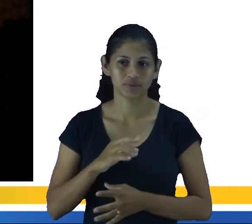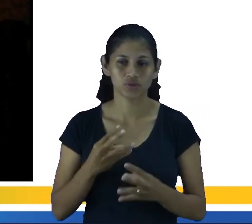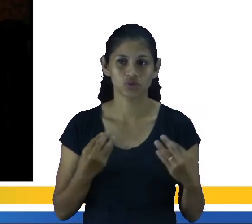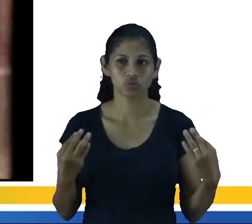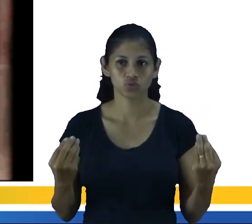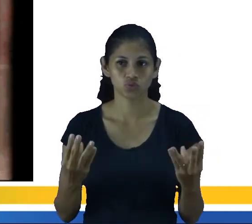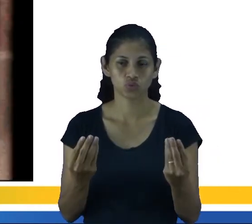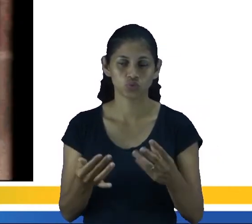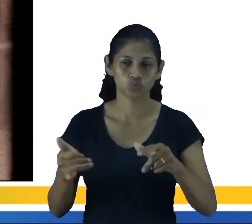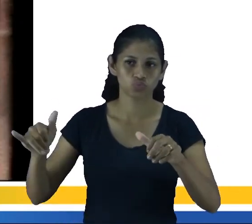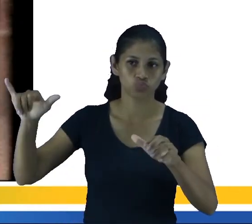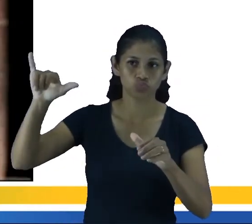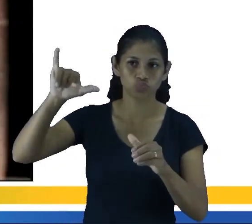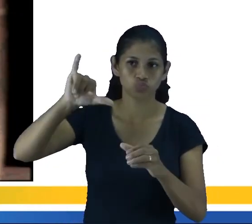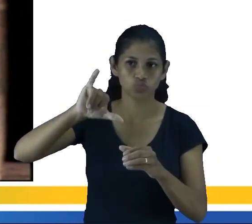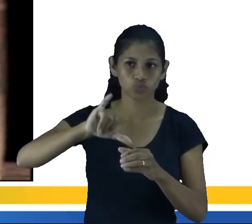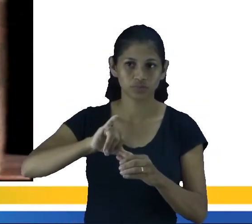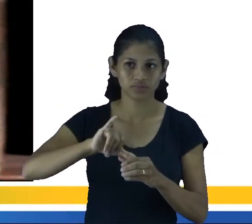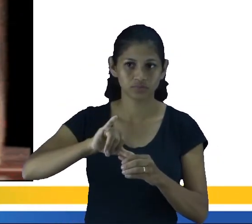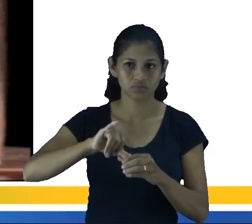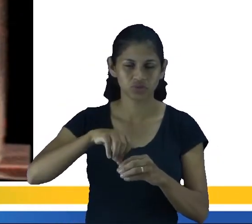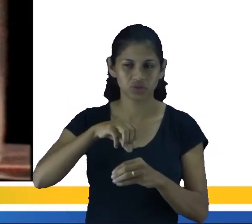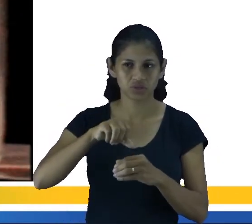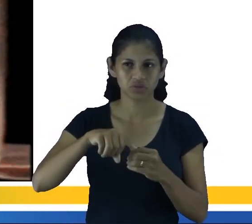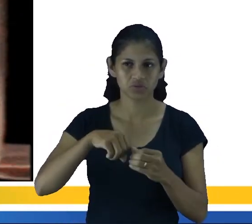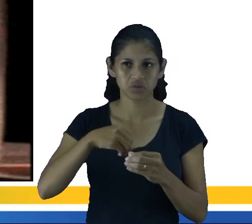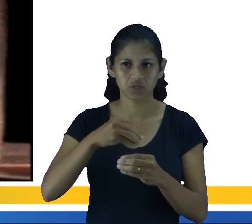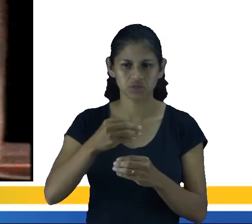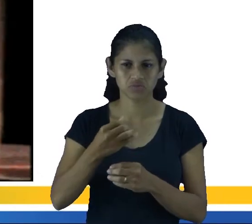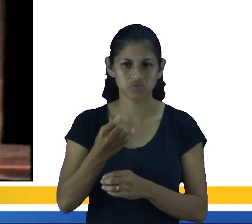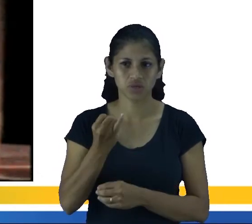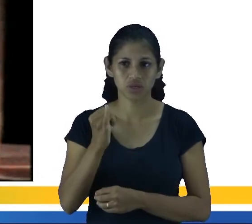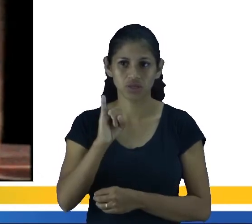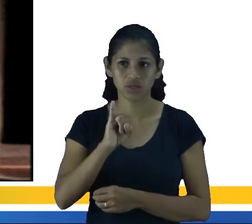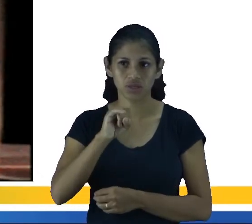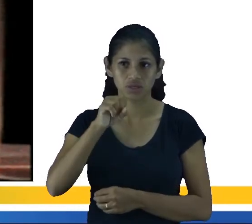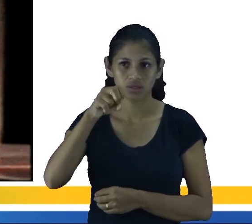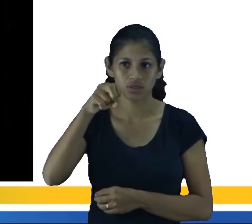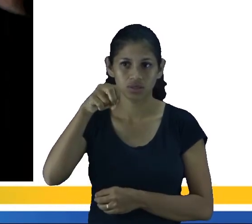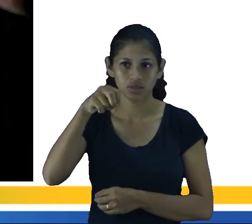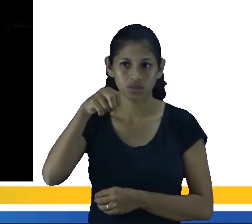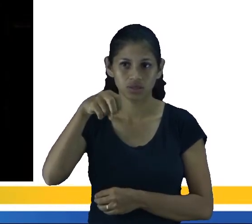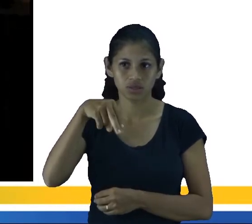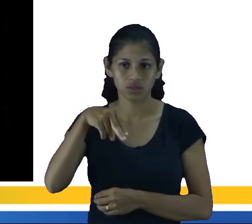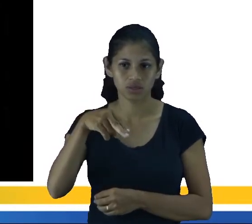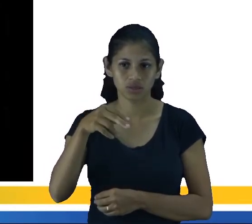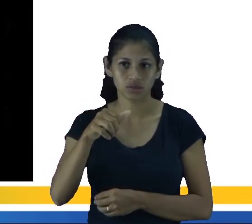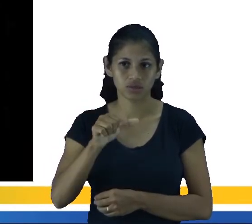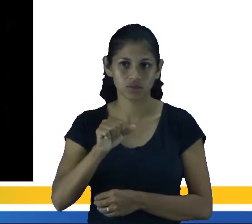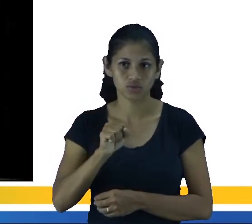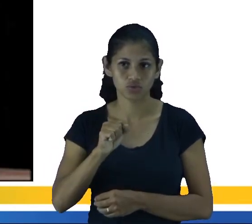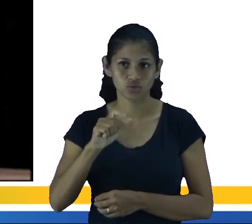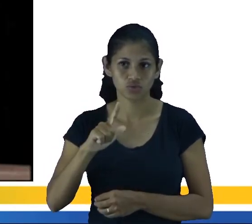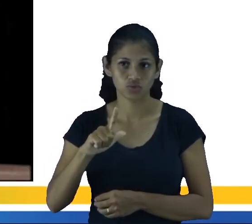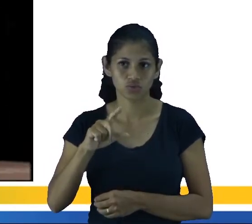coloca ali, né, nesse solvente e ela não se solubiliza. Ela forma ali o quê? Um precipitado, né?